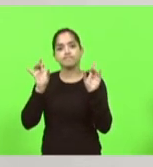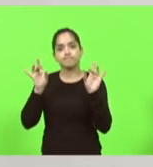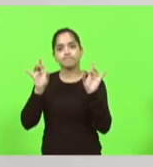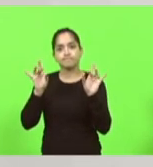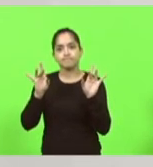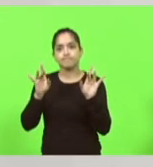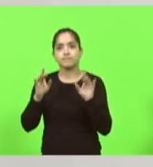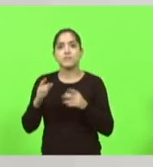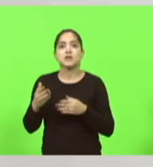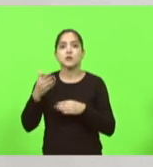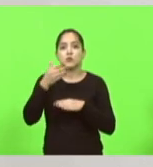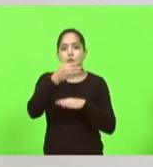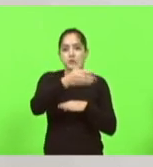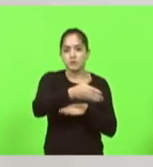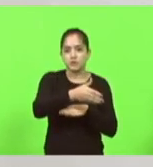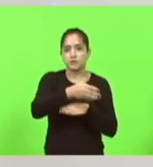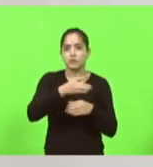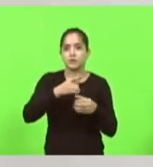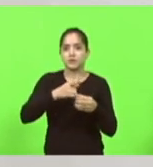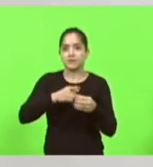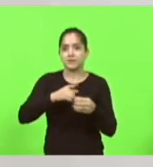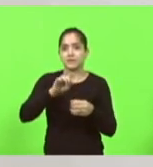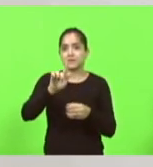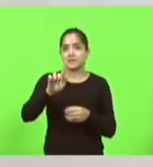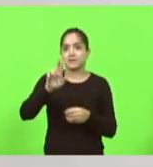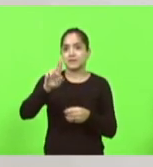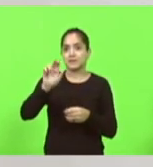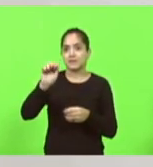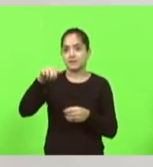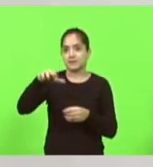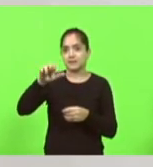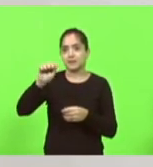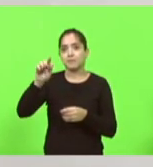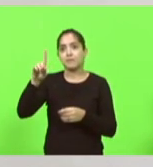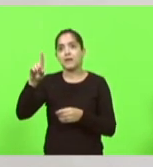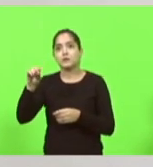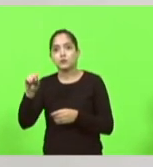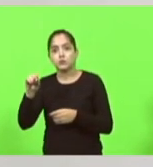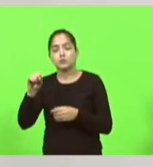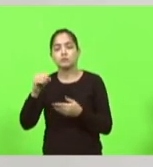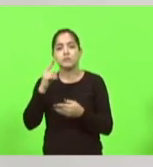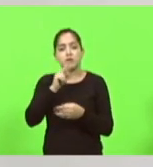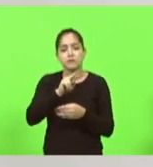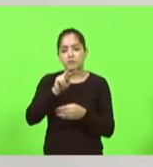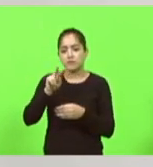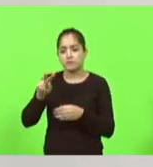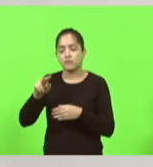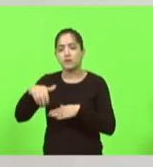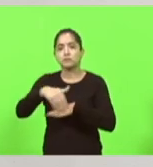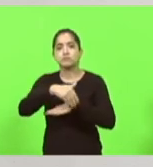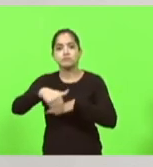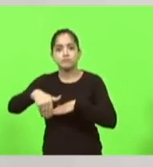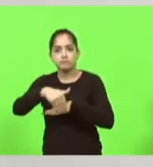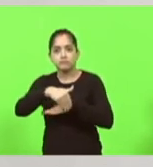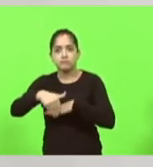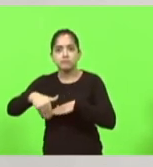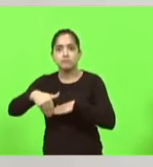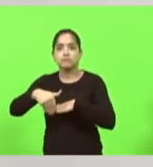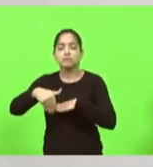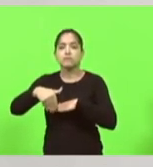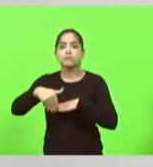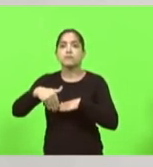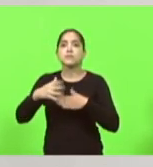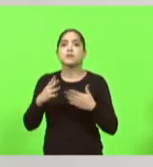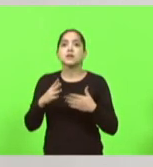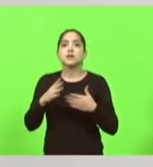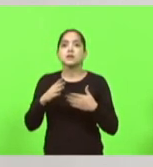a Gramado, eu olhei a rua coberta, eu olhei alguns atributos da Serra Gaúcha que poderiam se aplicar